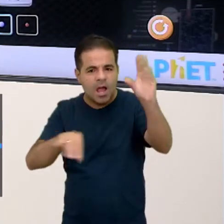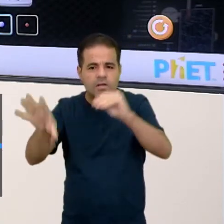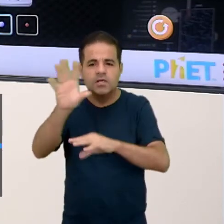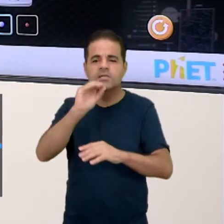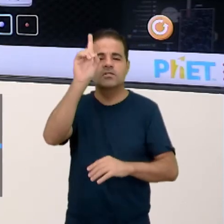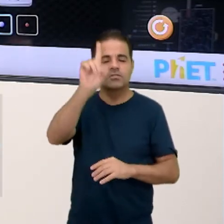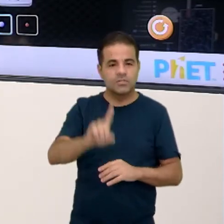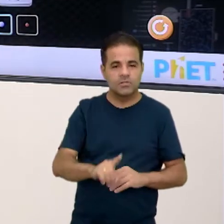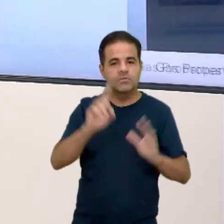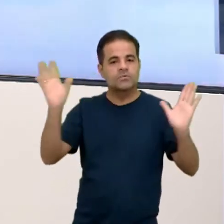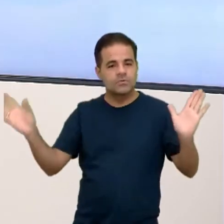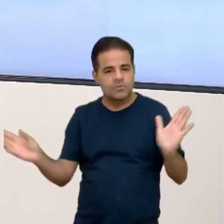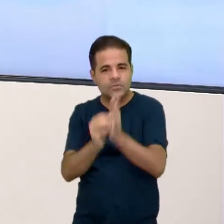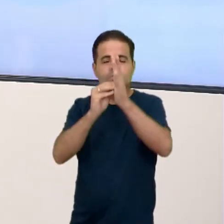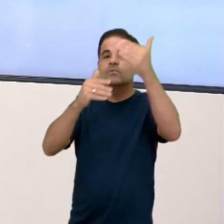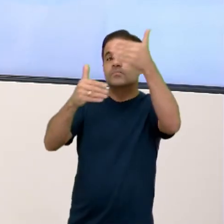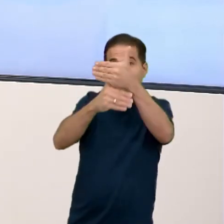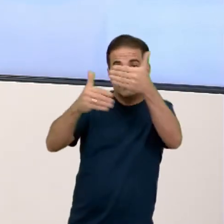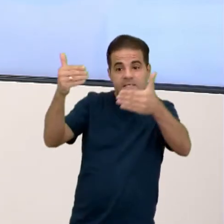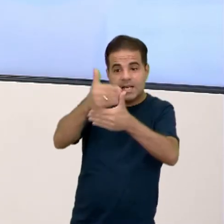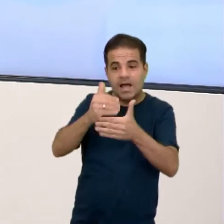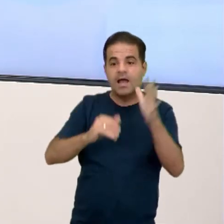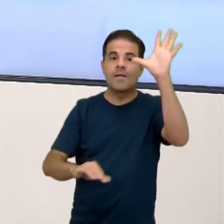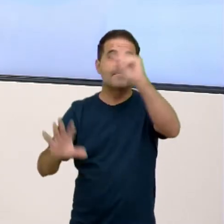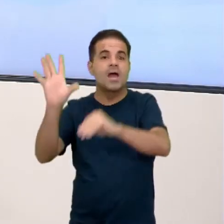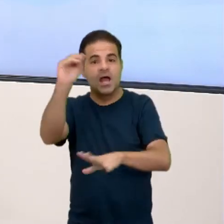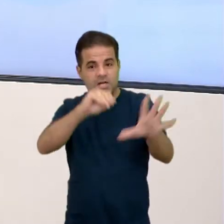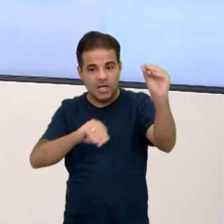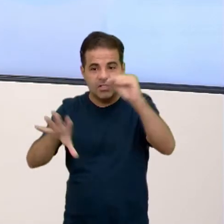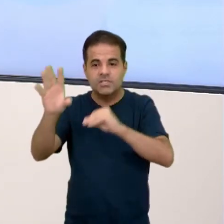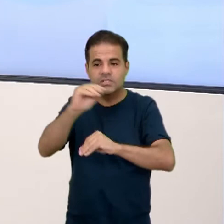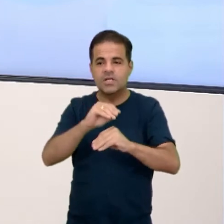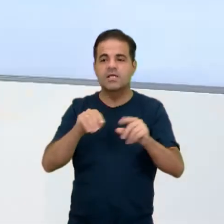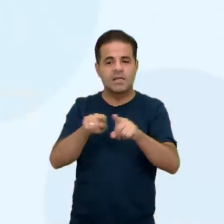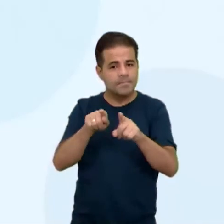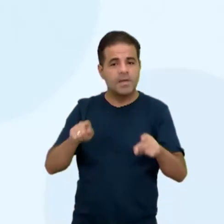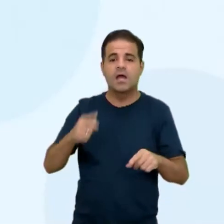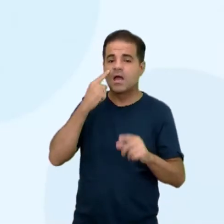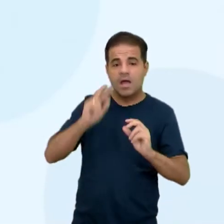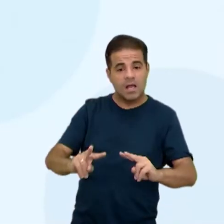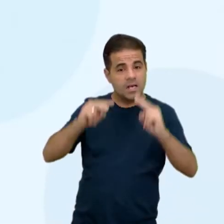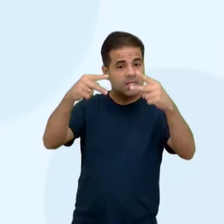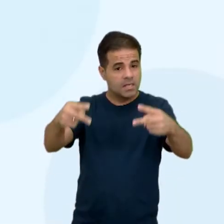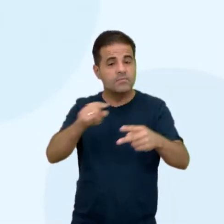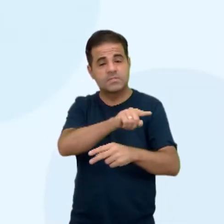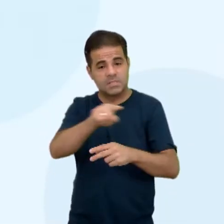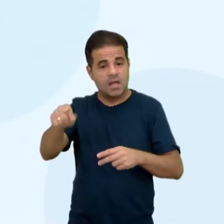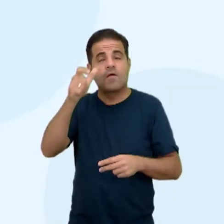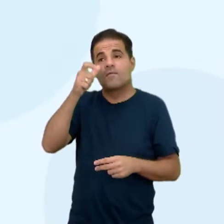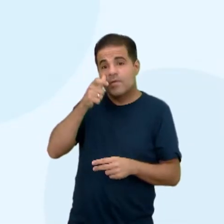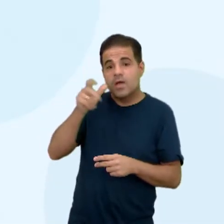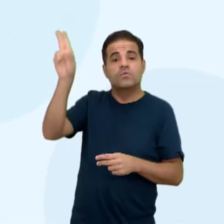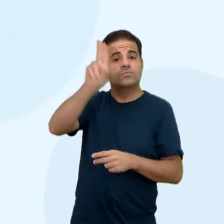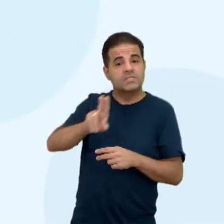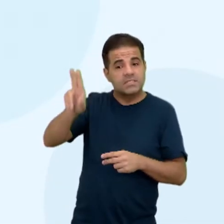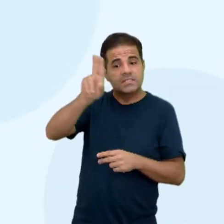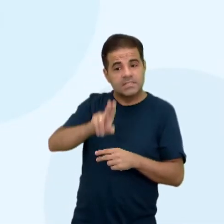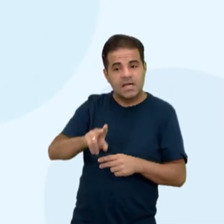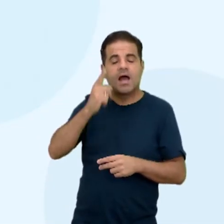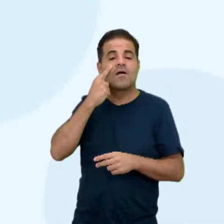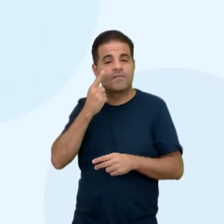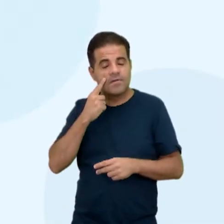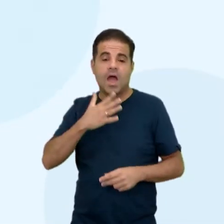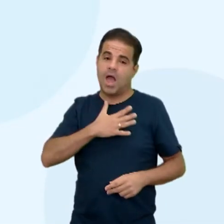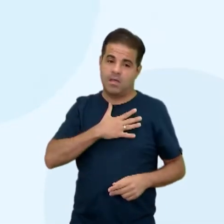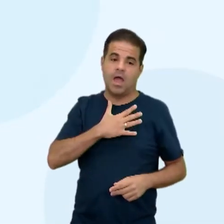diretor colocar de novo no nosso slide. Mexer aí nesse link, ó, deixa aí para vocês o link para vocês utilizarem. Veja, a